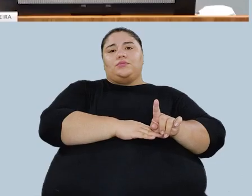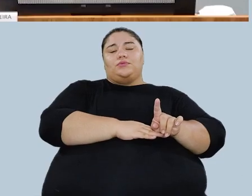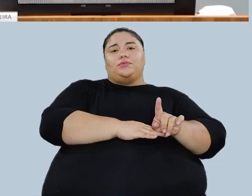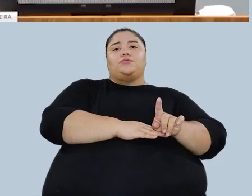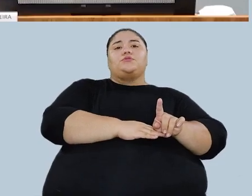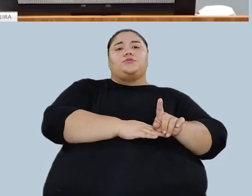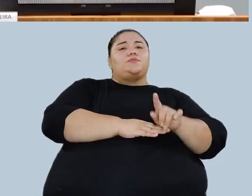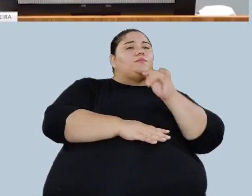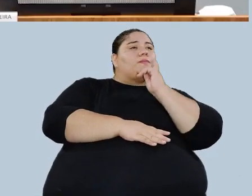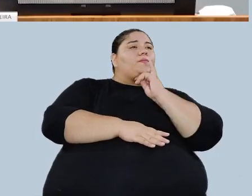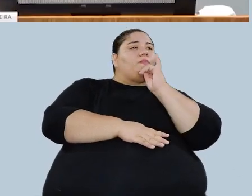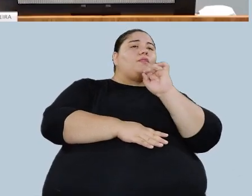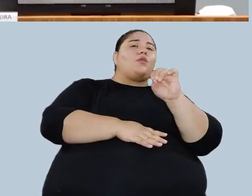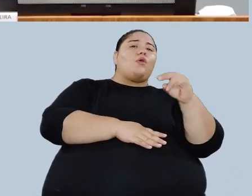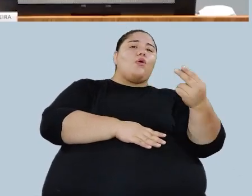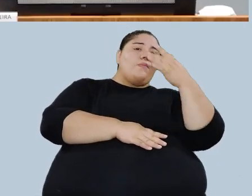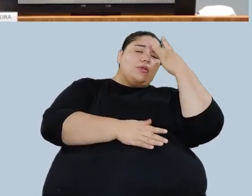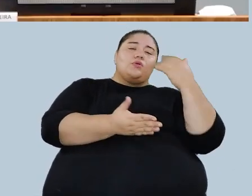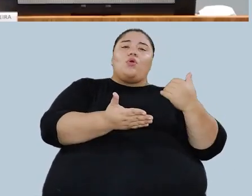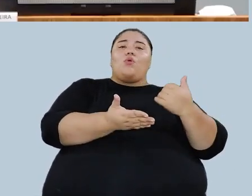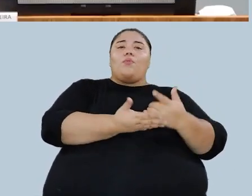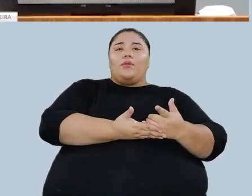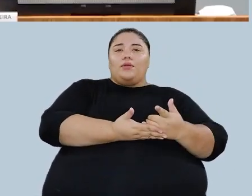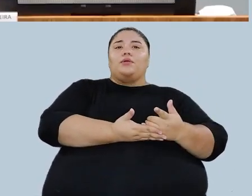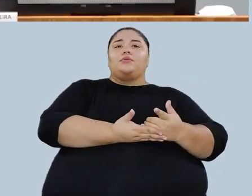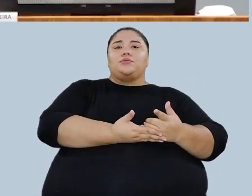por exemplo, alguém que está comprando